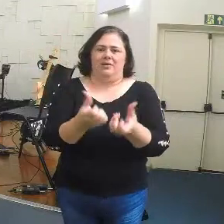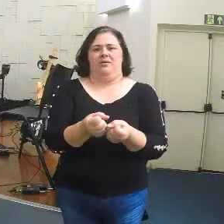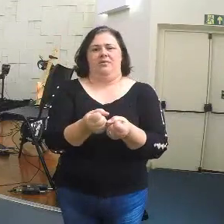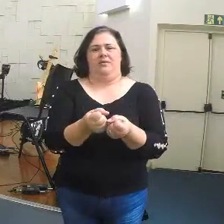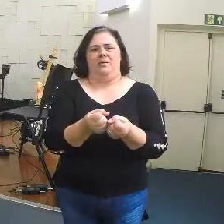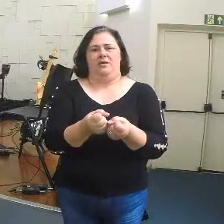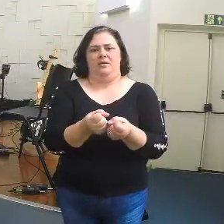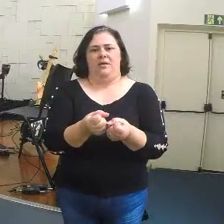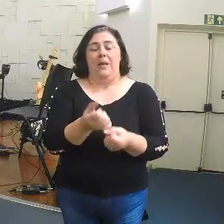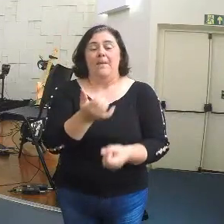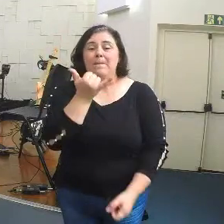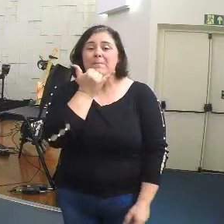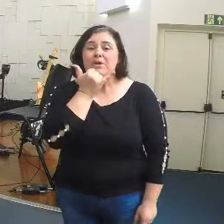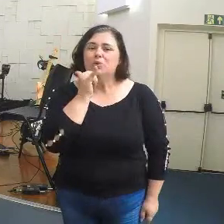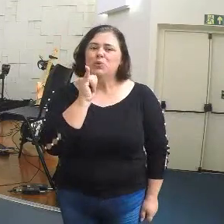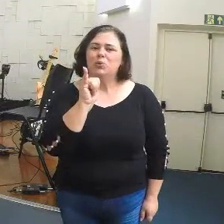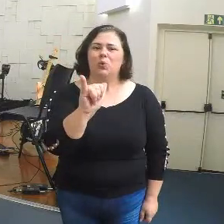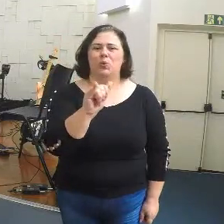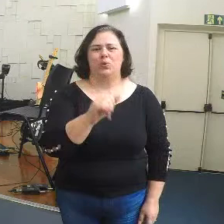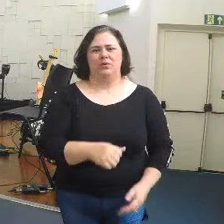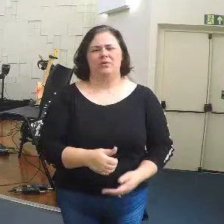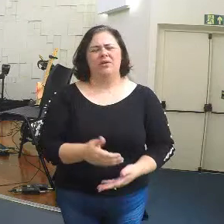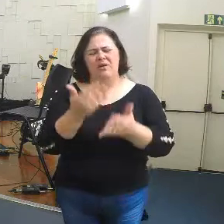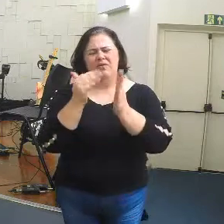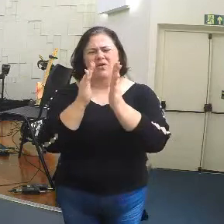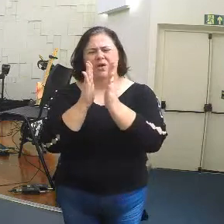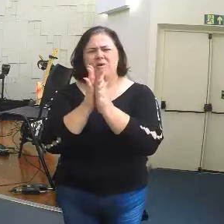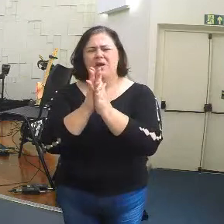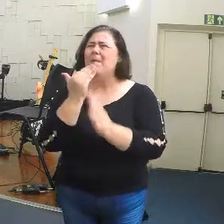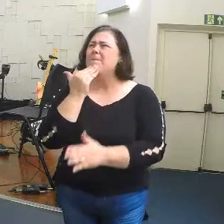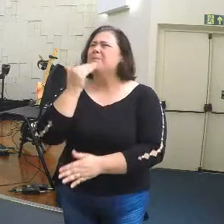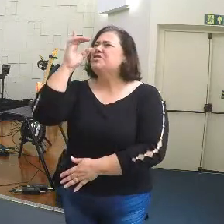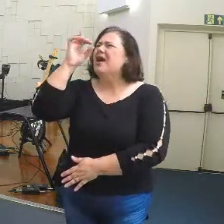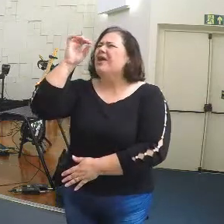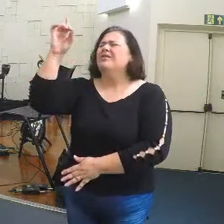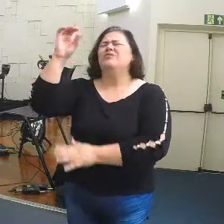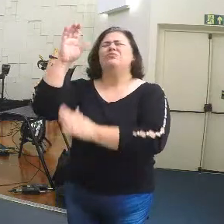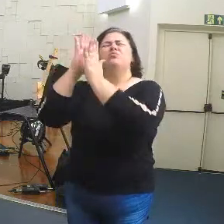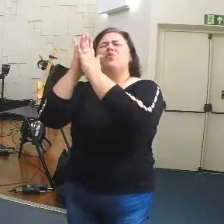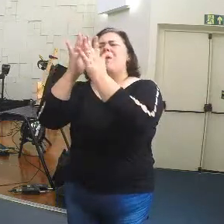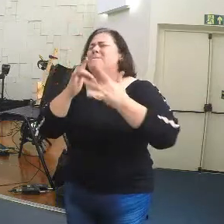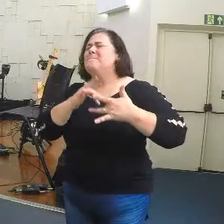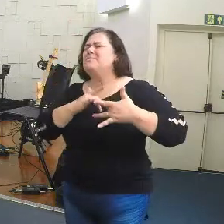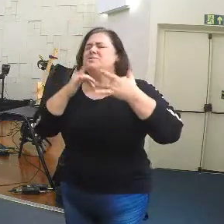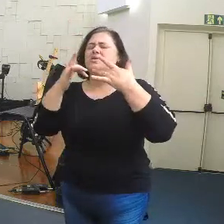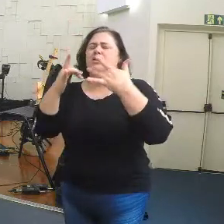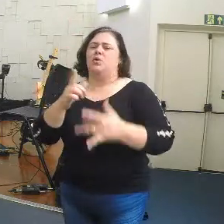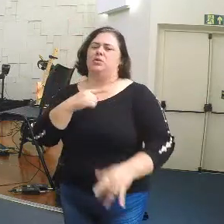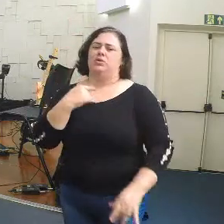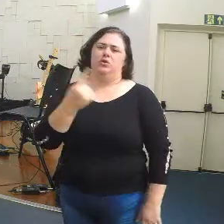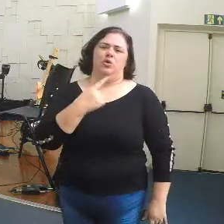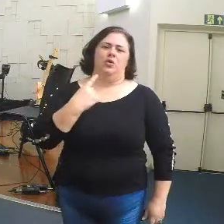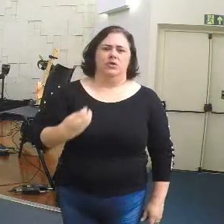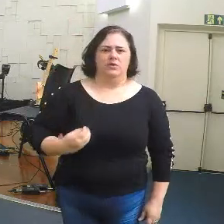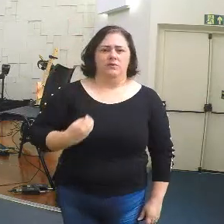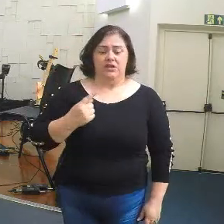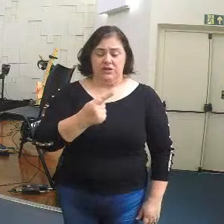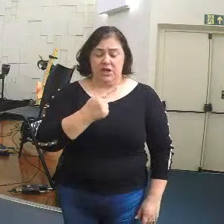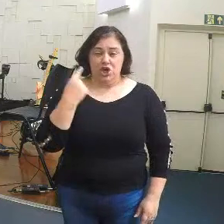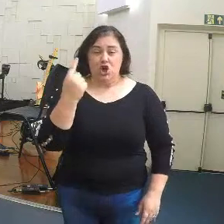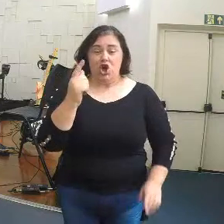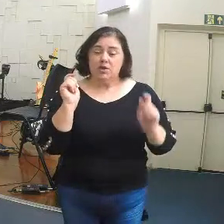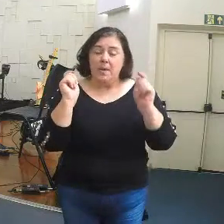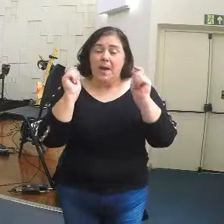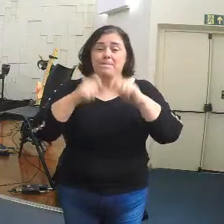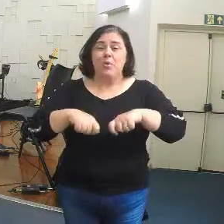perdoar. Vamos orar ao Senhor, pedindo que Ele tenha misericórdia de nós e que nós possamos abrir